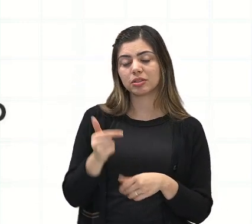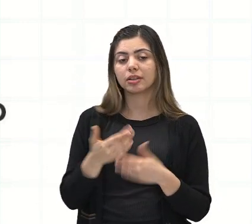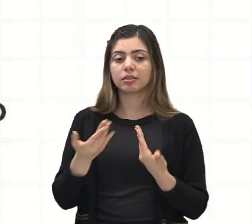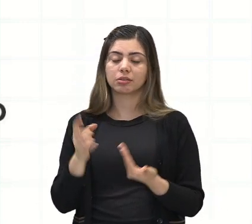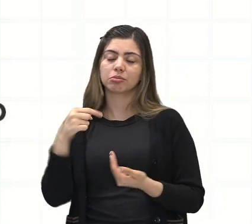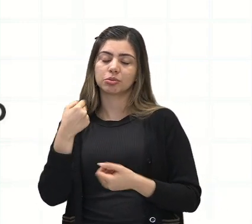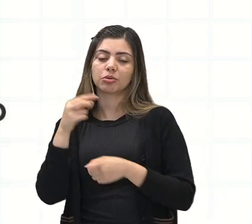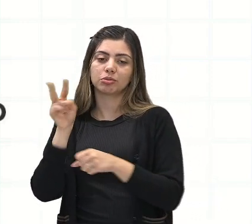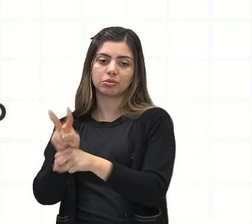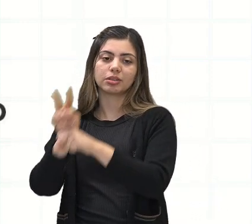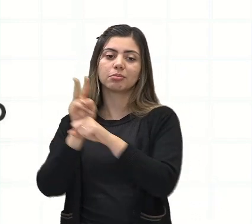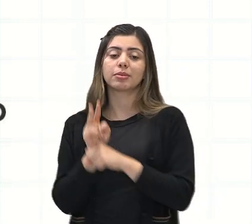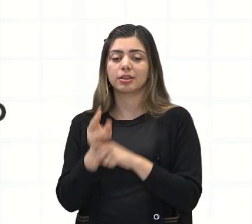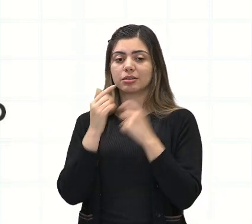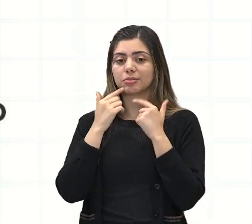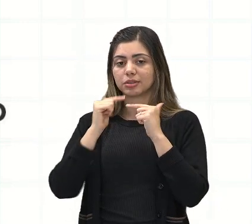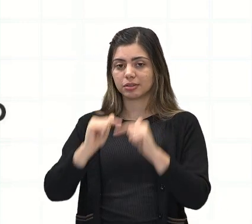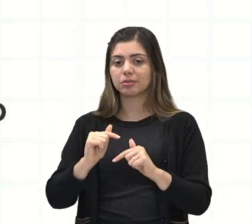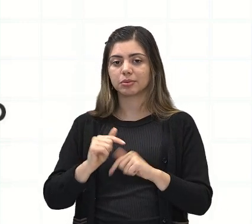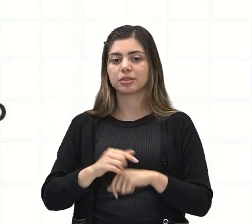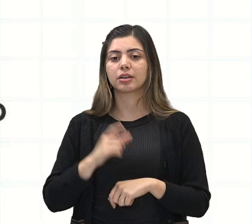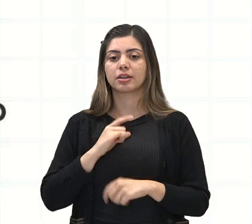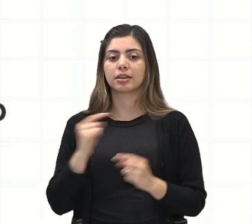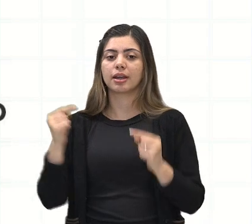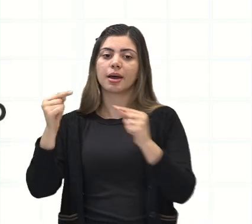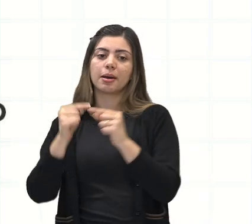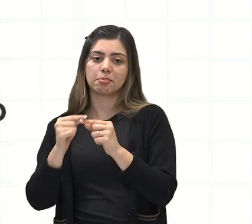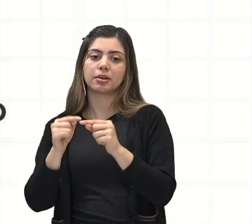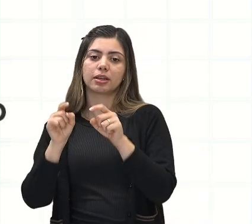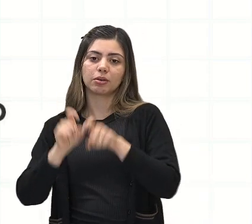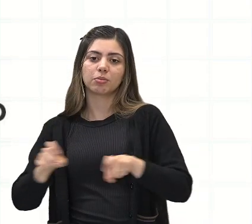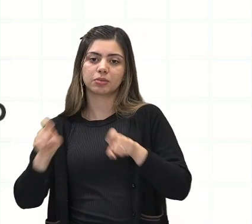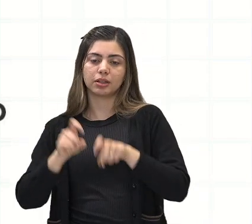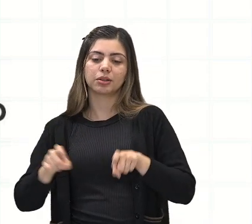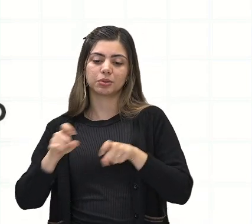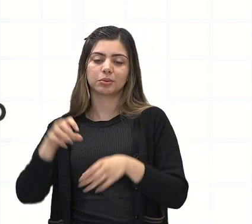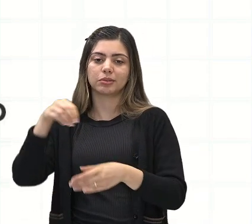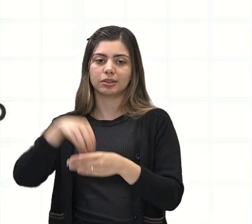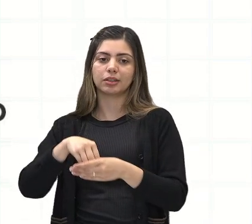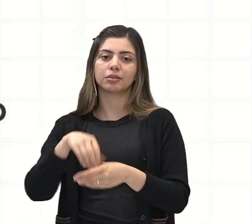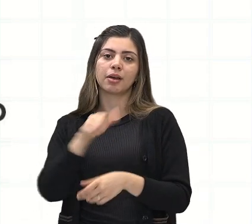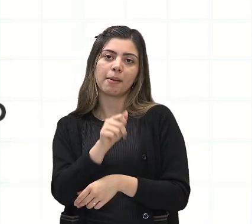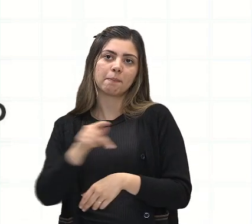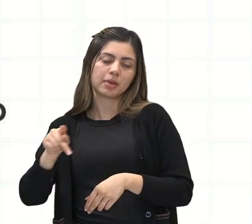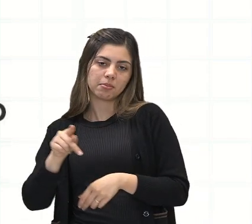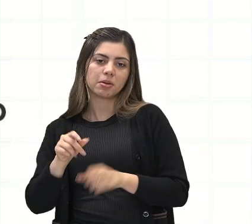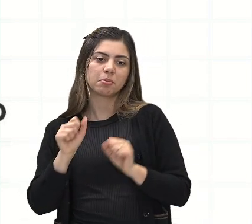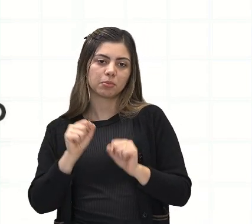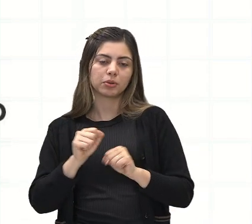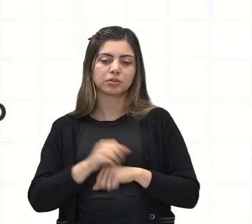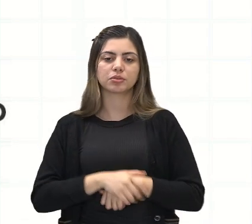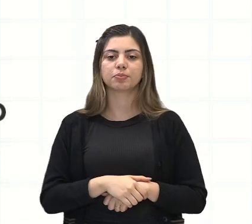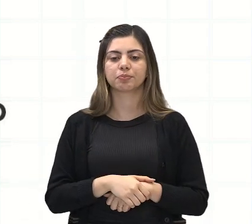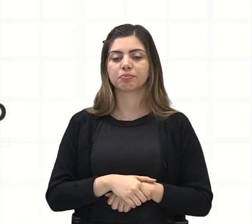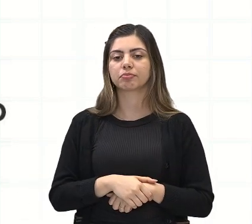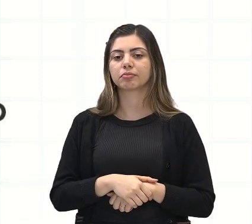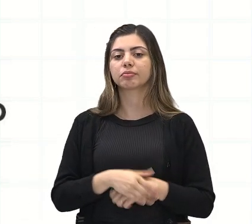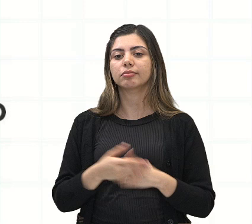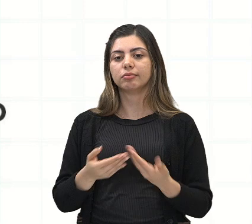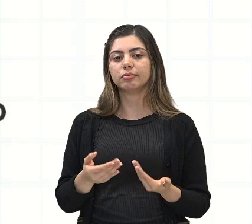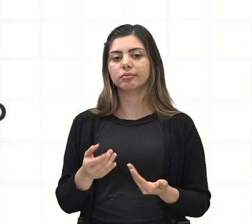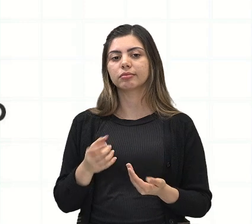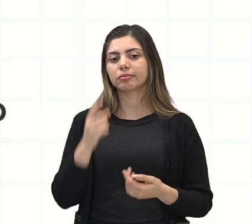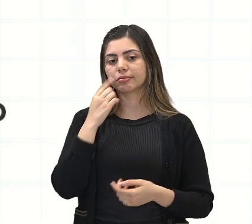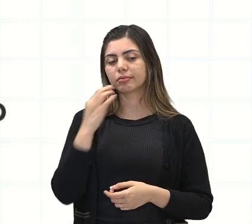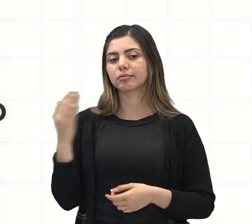foi adotada diretamente no português sem alterações na escrita ou pronúncia. Alguns chamam de aplicativo, mas talvez o software tenha um direcionamento